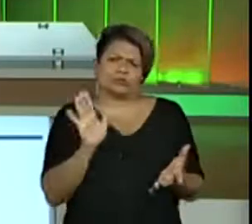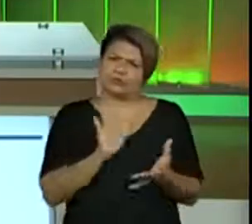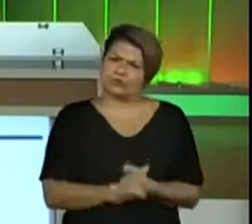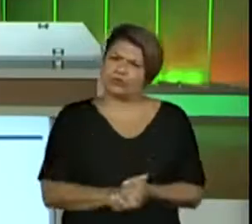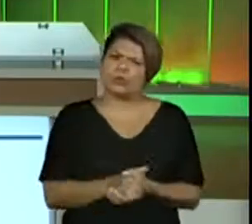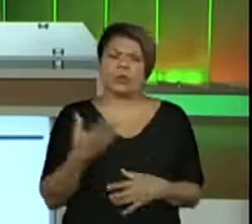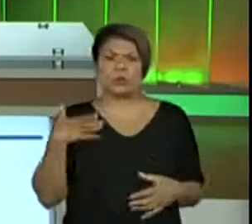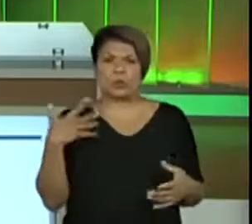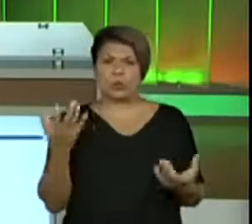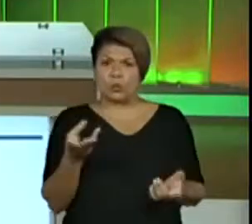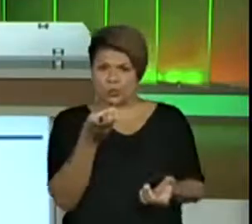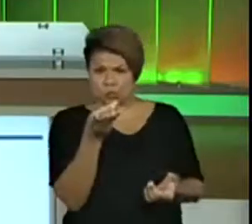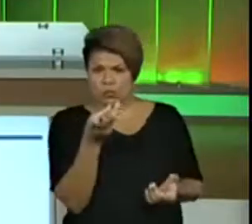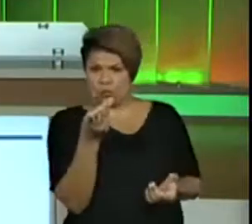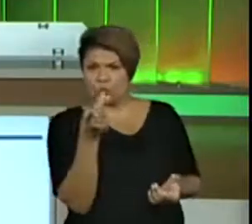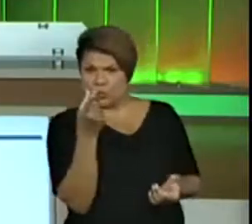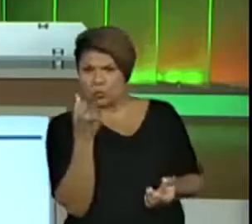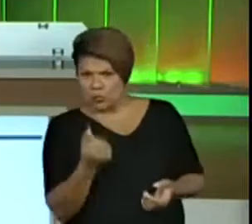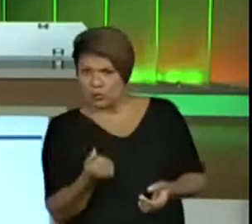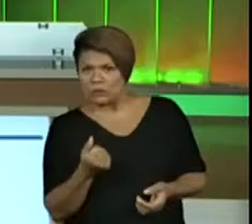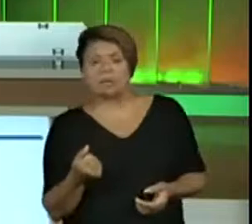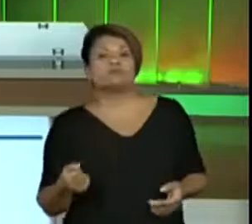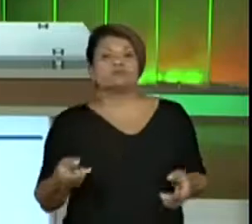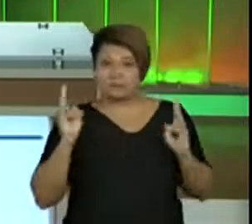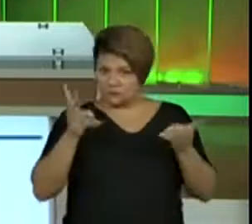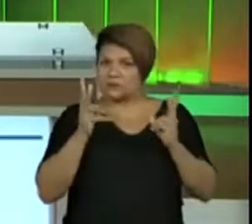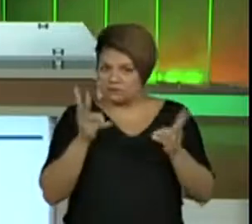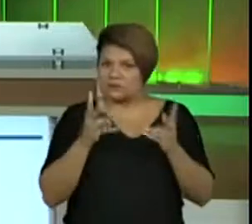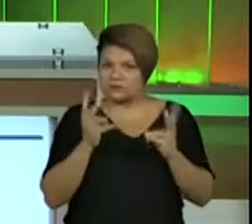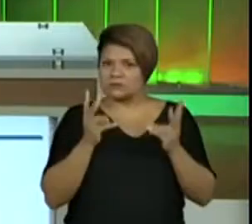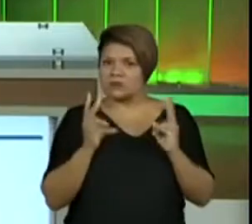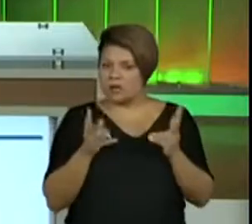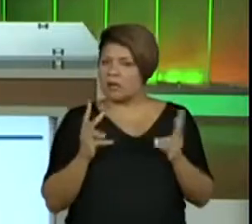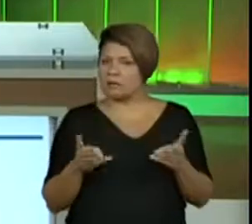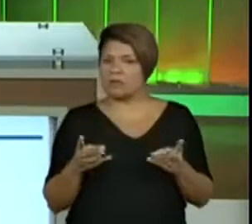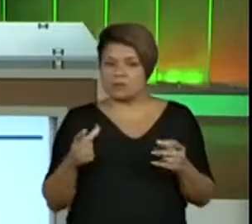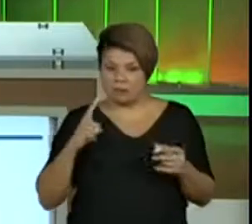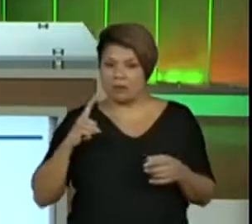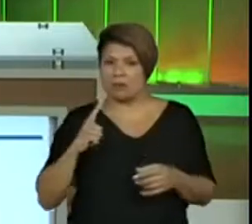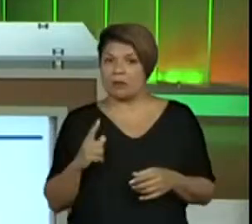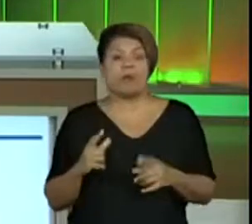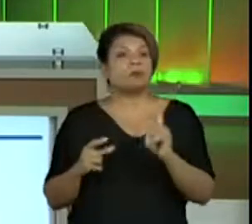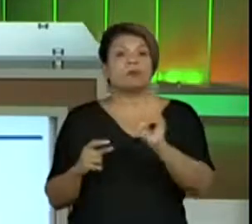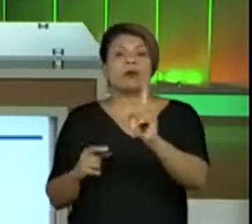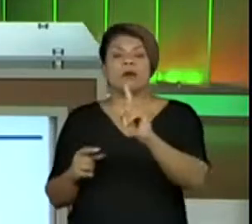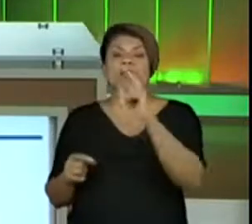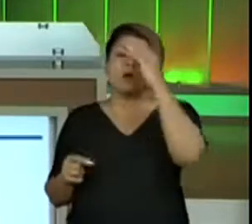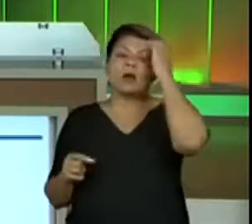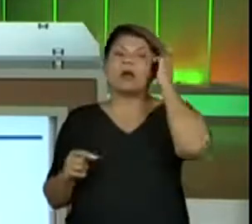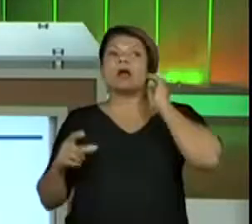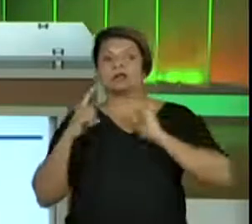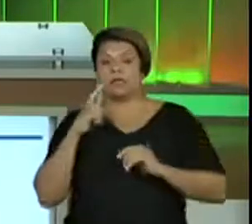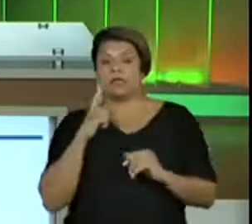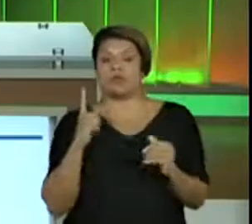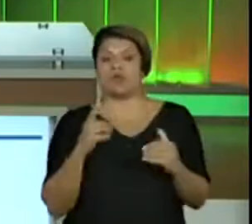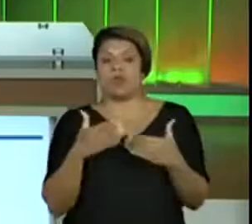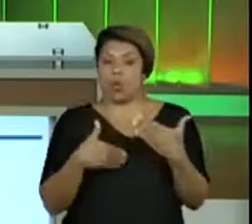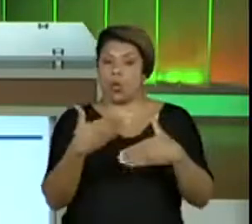contar não está estabelecido desde sempre. Ele veio para a nossa história através de um longo